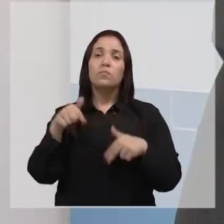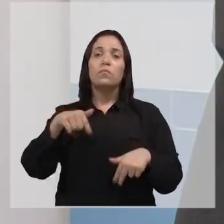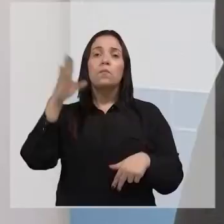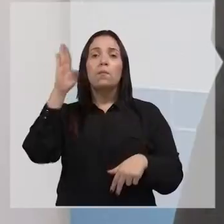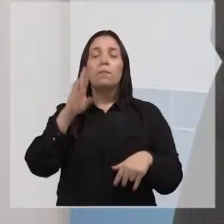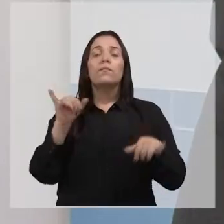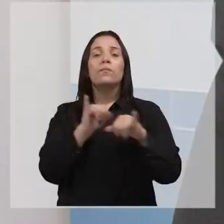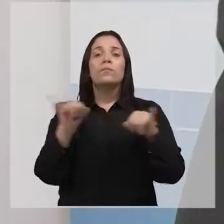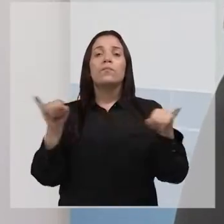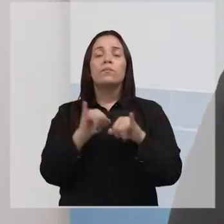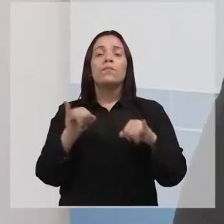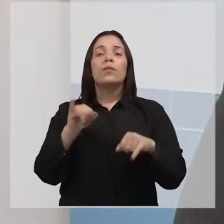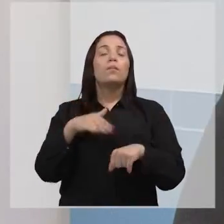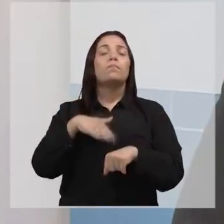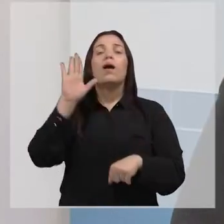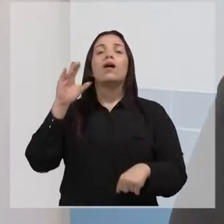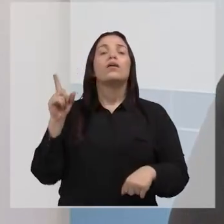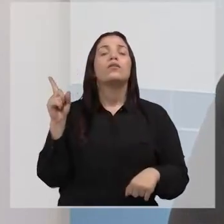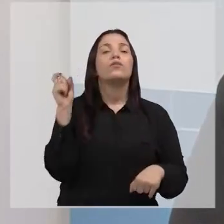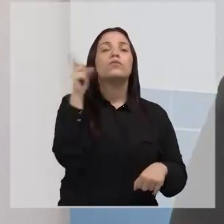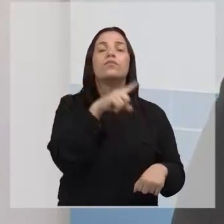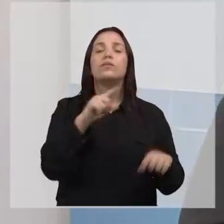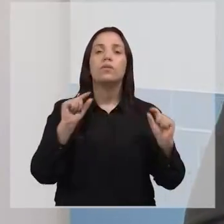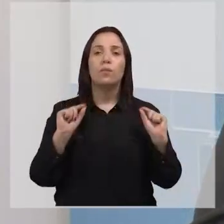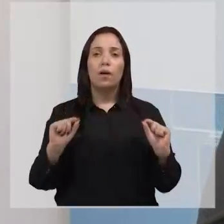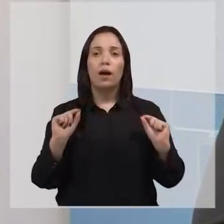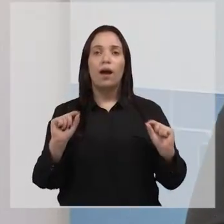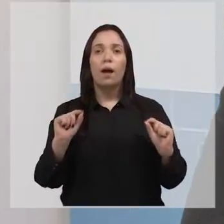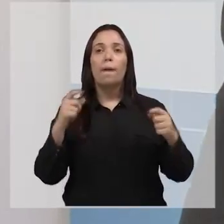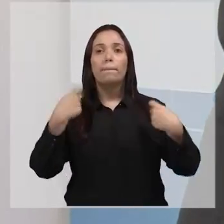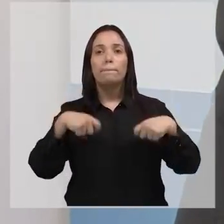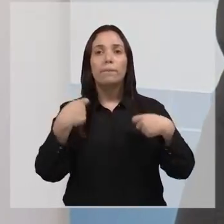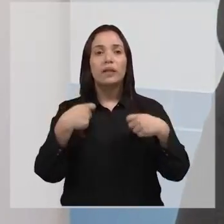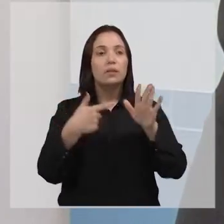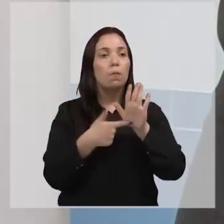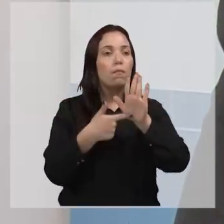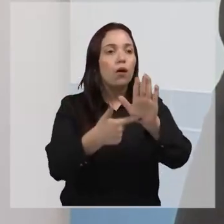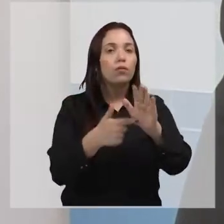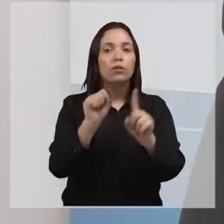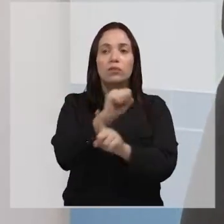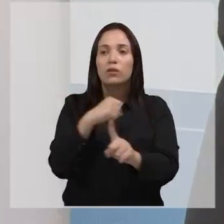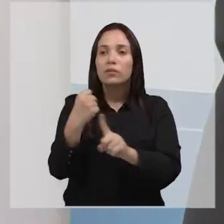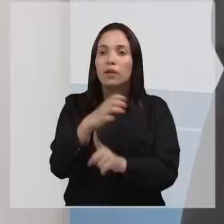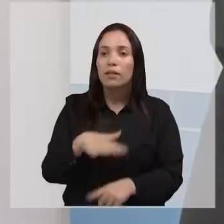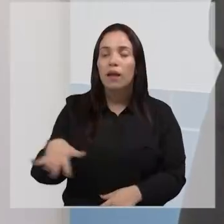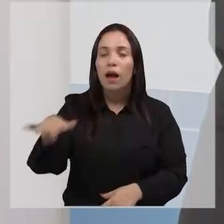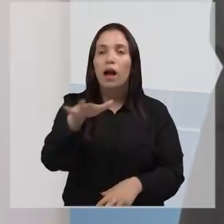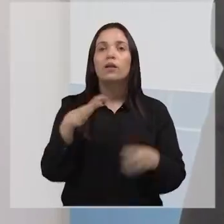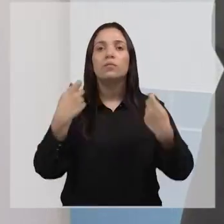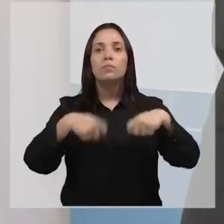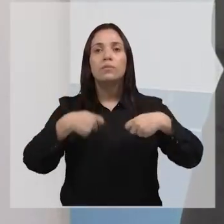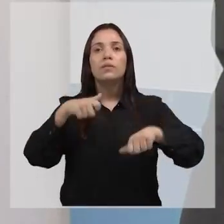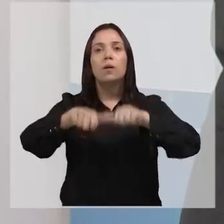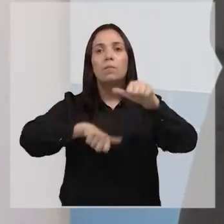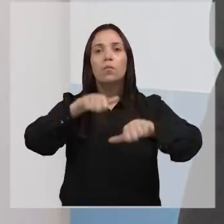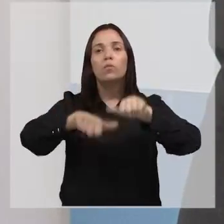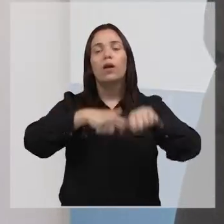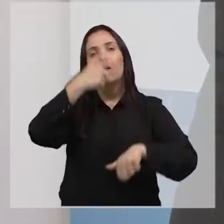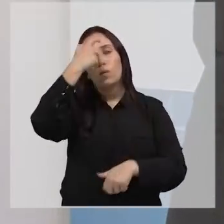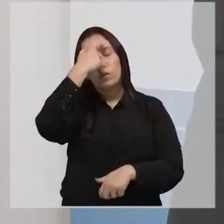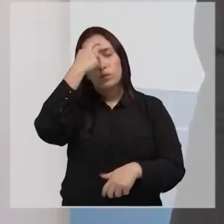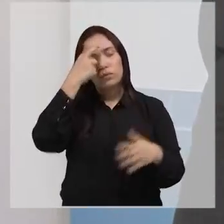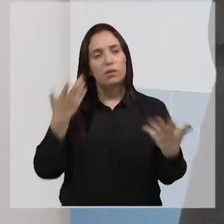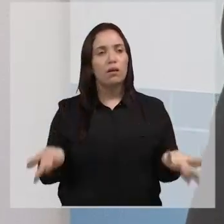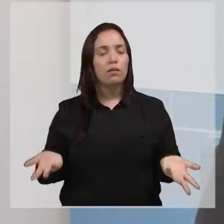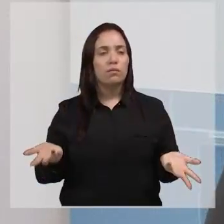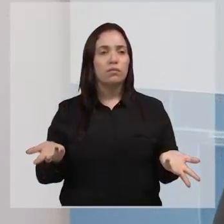dificuldade? Não é a corrupção, não. É você convencer a população que ela tem que mudar o pensamento dela. Nós estamos ficando sem